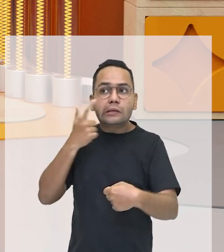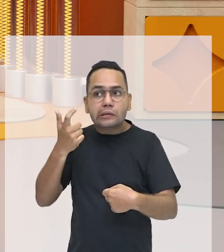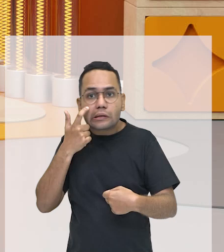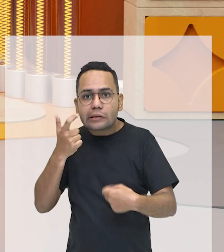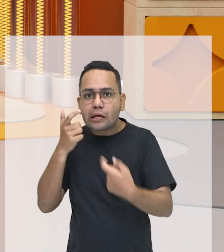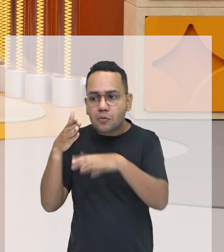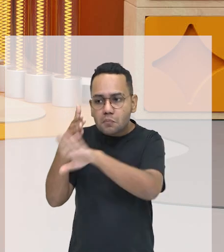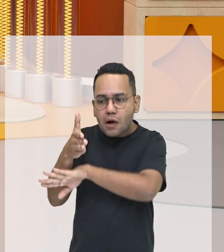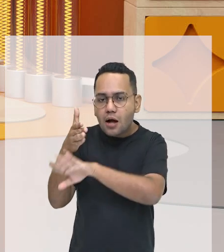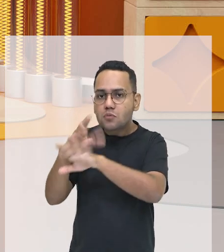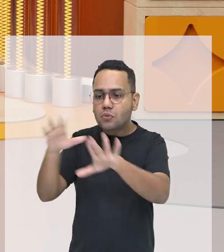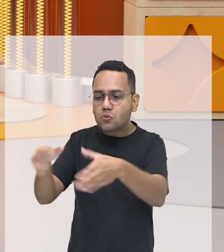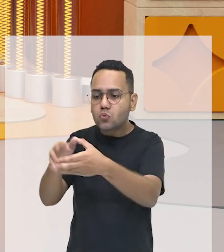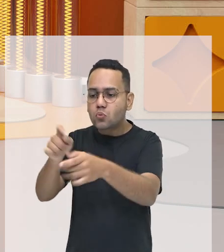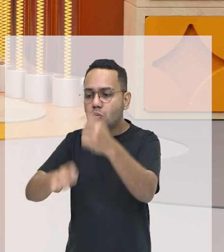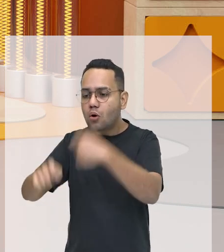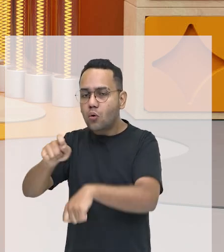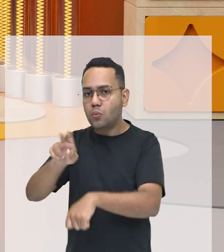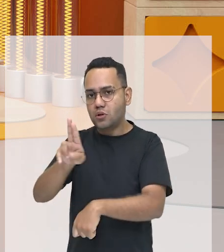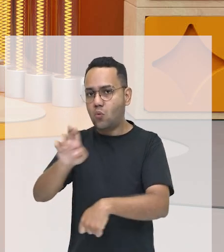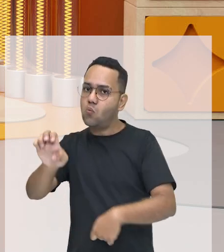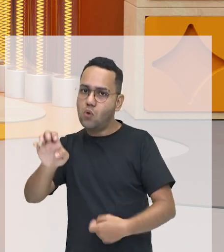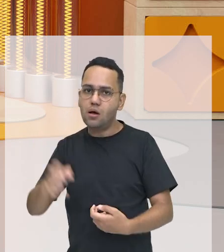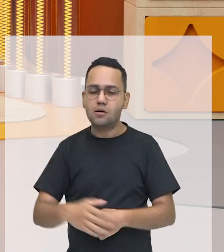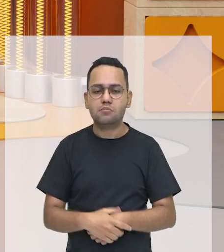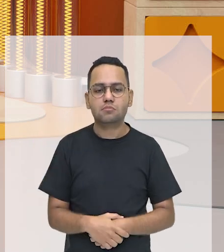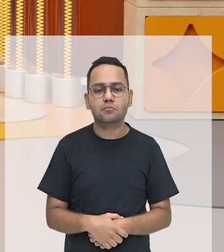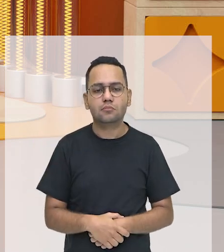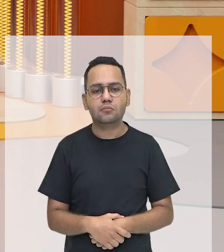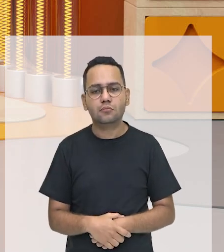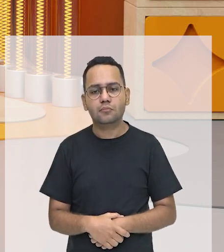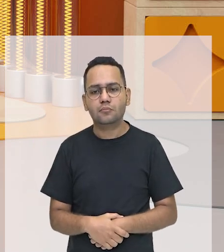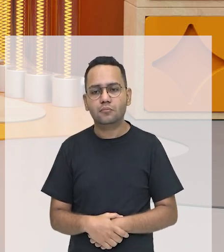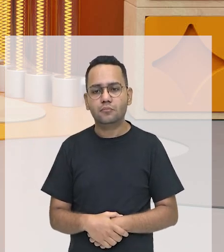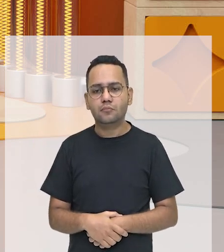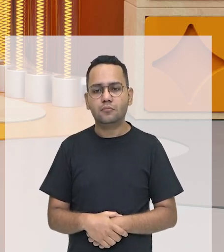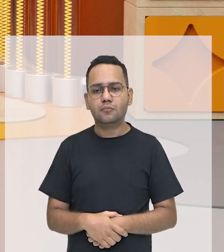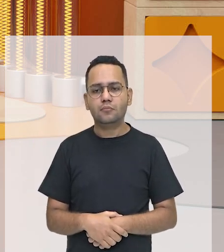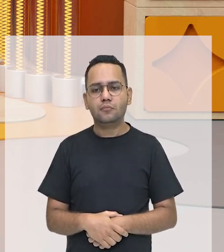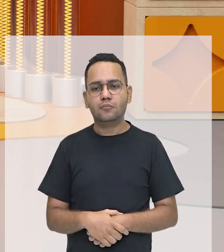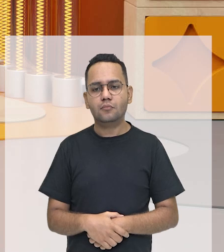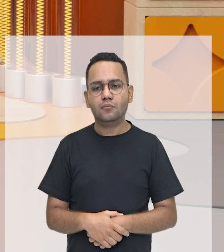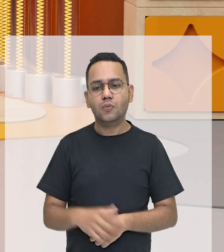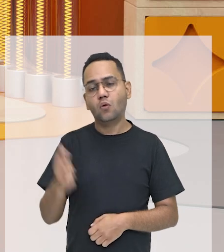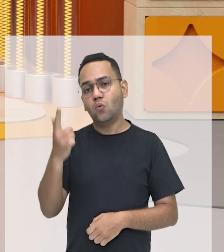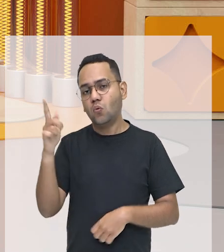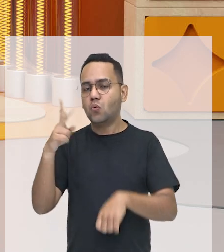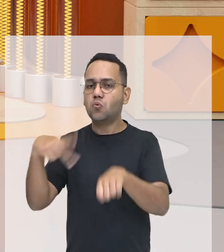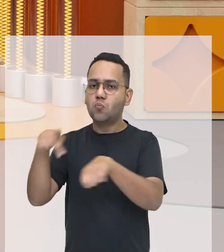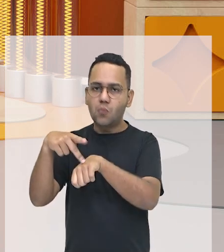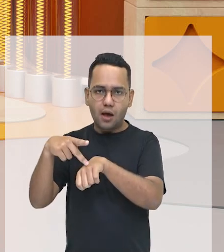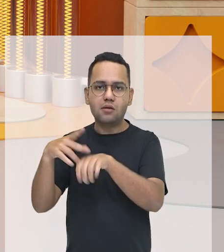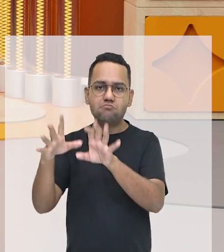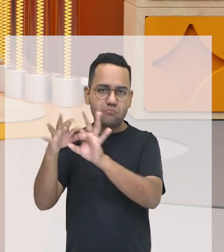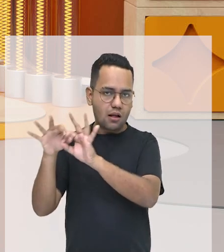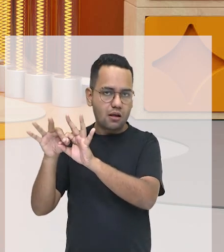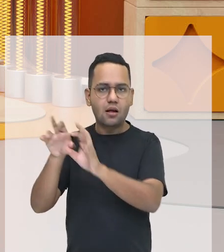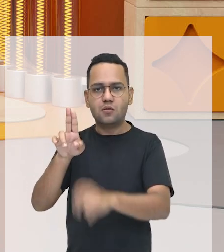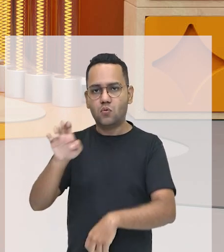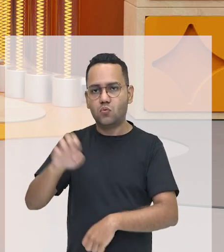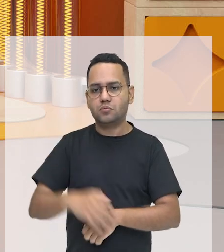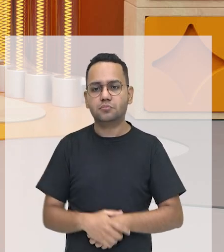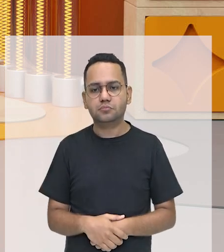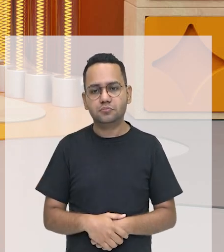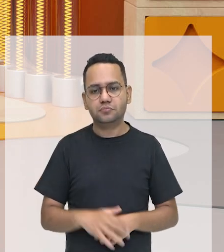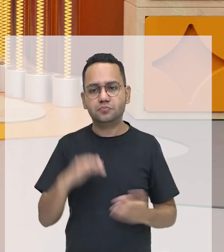muito próximo, né, desses países aí, também tendo essa União Europeia com outros países europeus, tá certo? Nós vamos